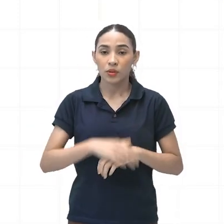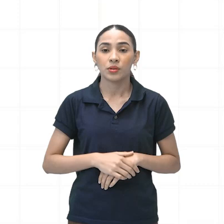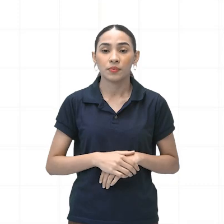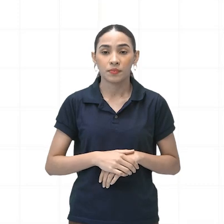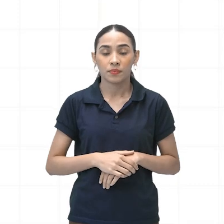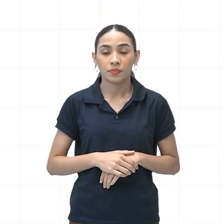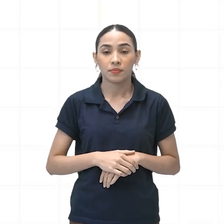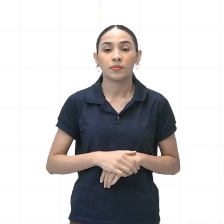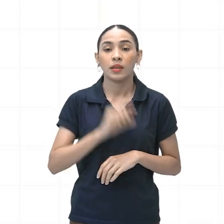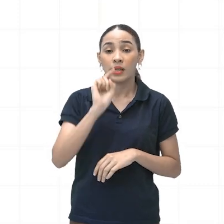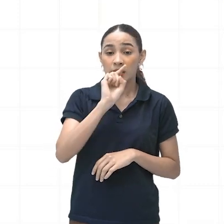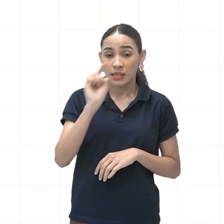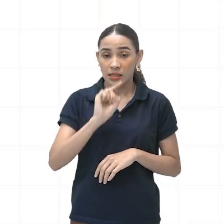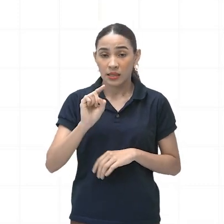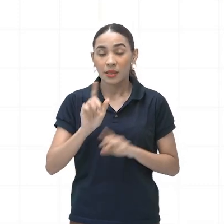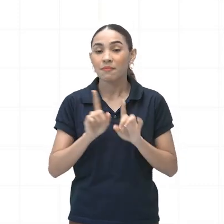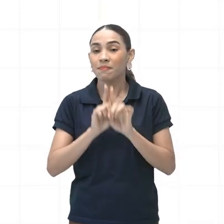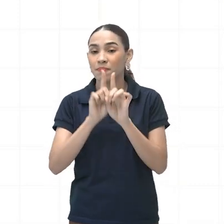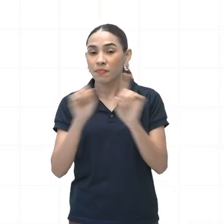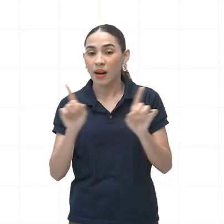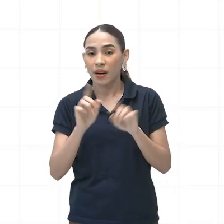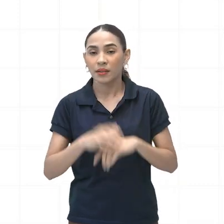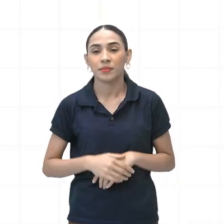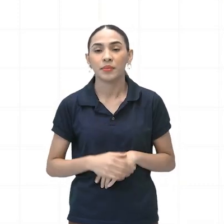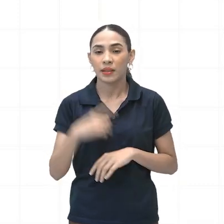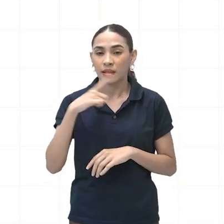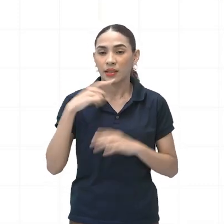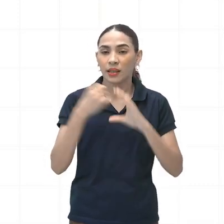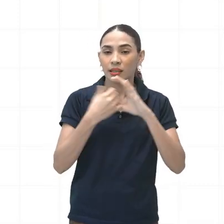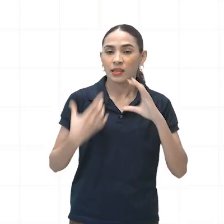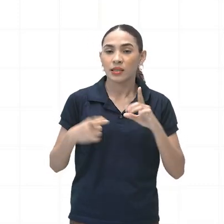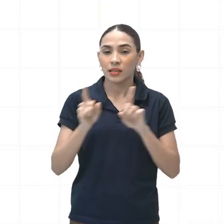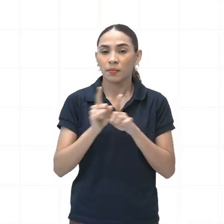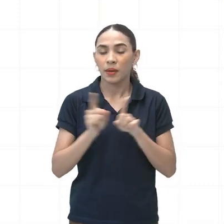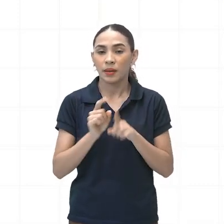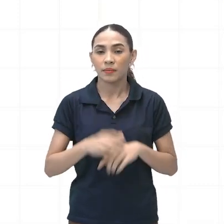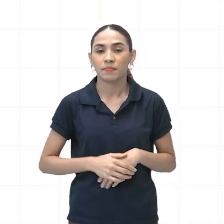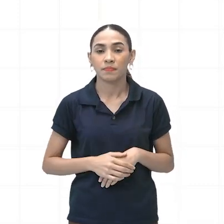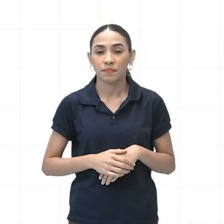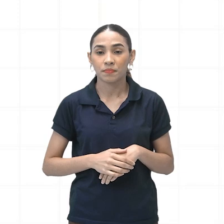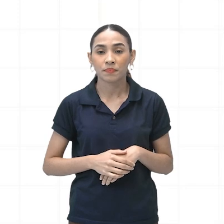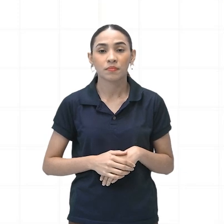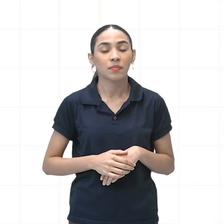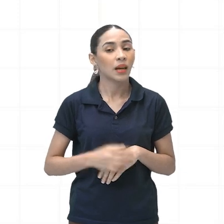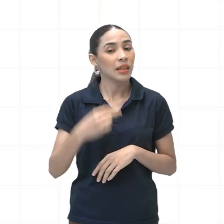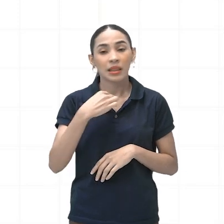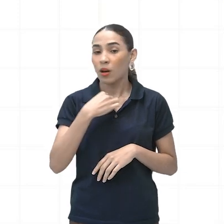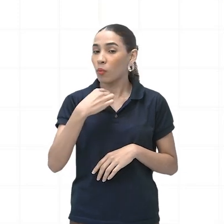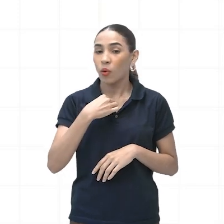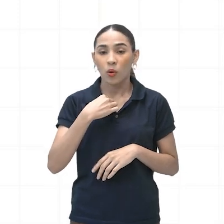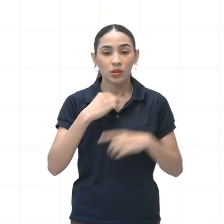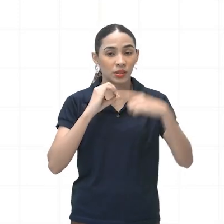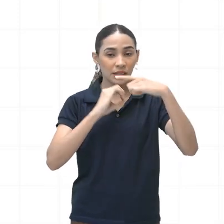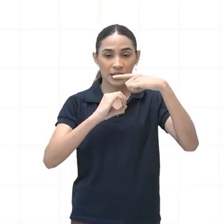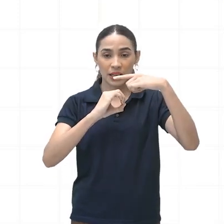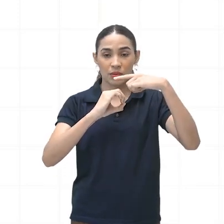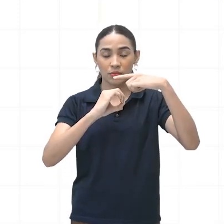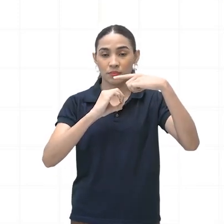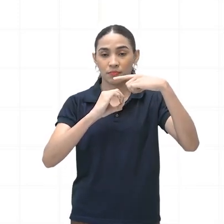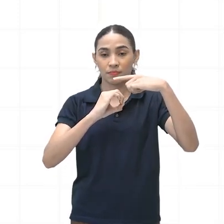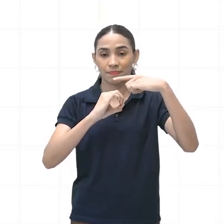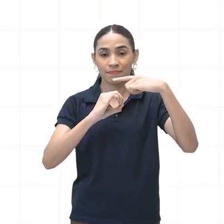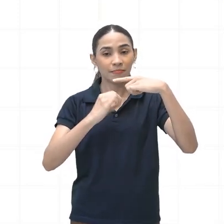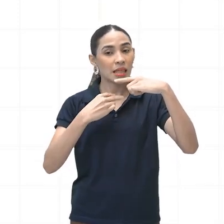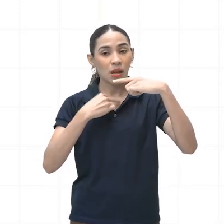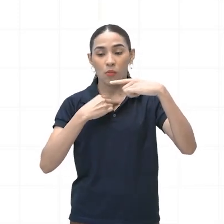deve ser um número inteiro, porém, o denominador tem uma característica, ele tem uma restrição. Ele não pode ser zero, ou